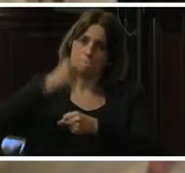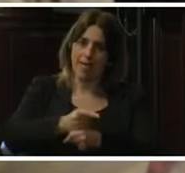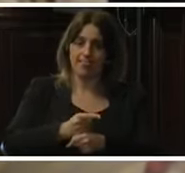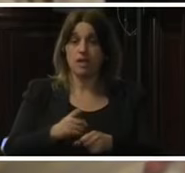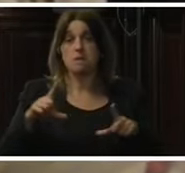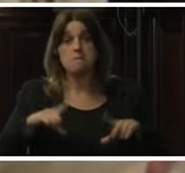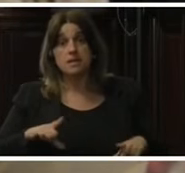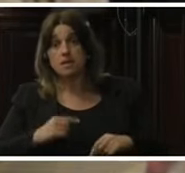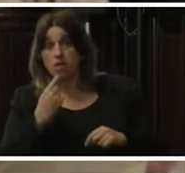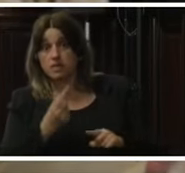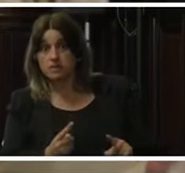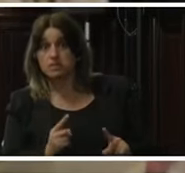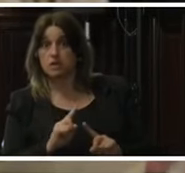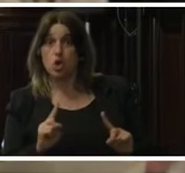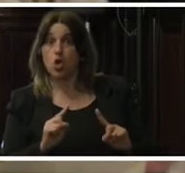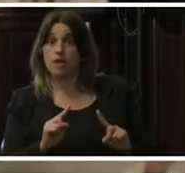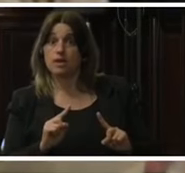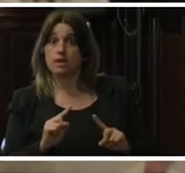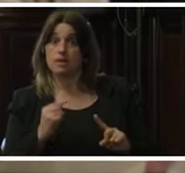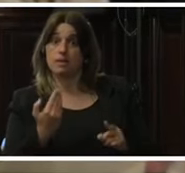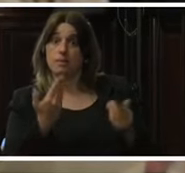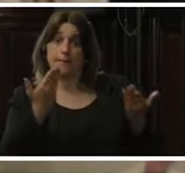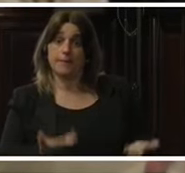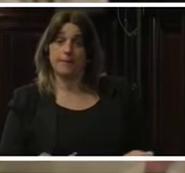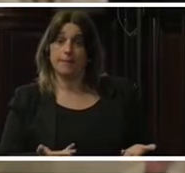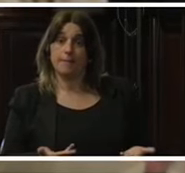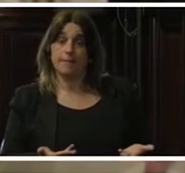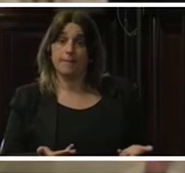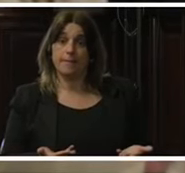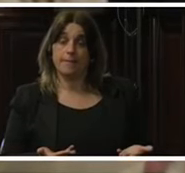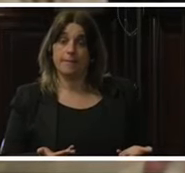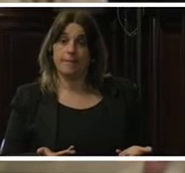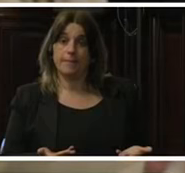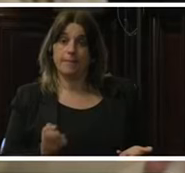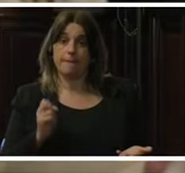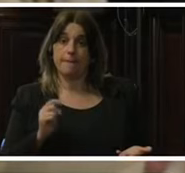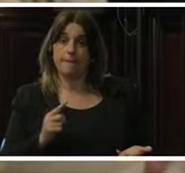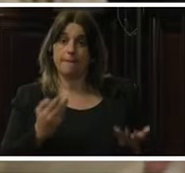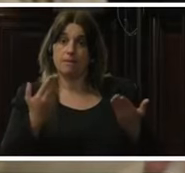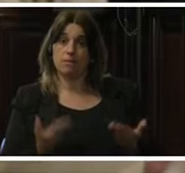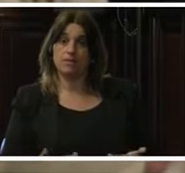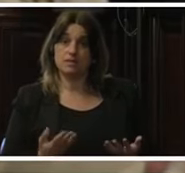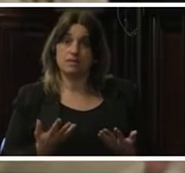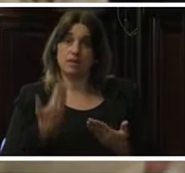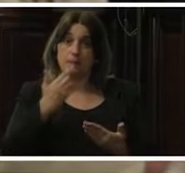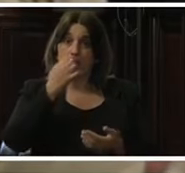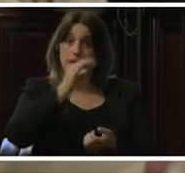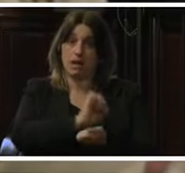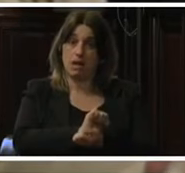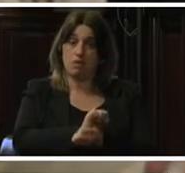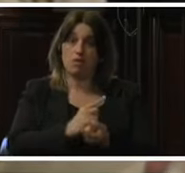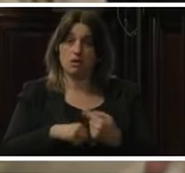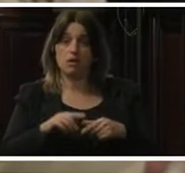sido considerados como condição análoga à de escravo né recentemente nós tivemos